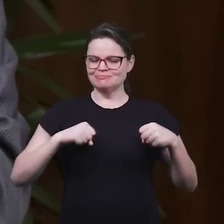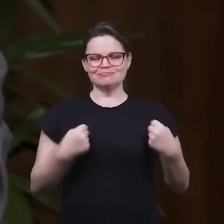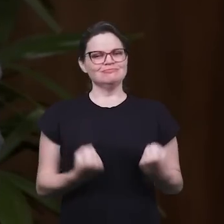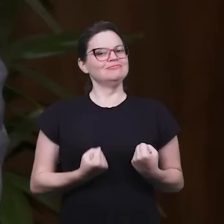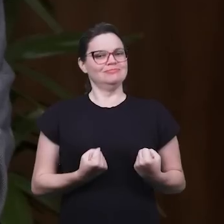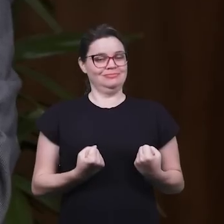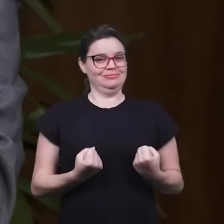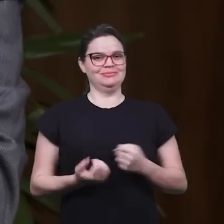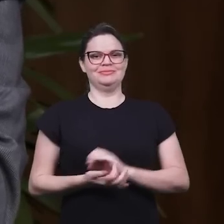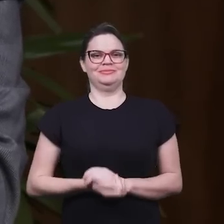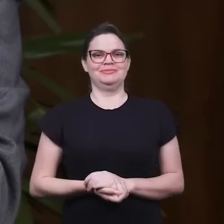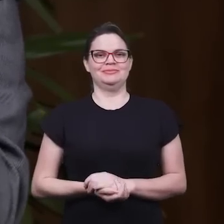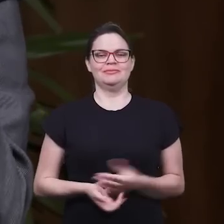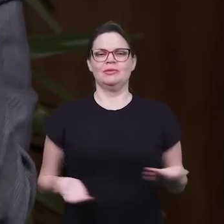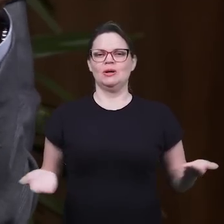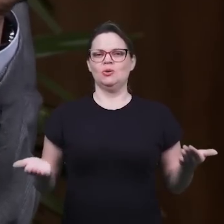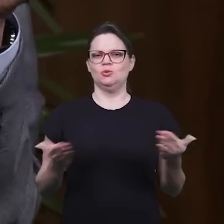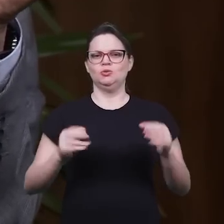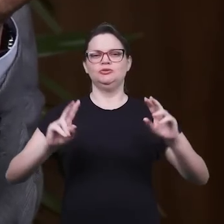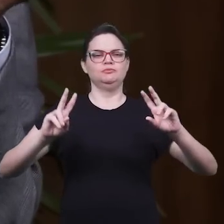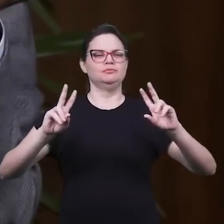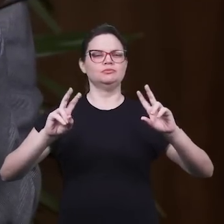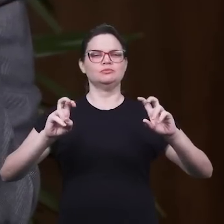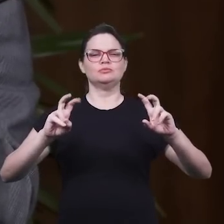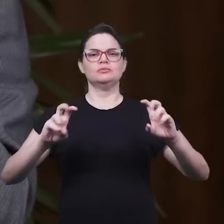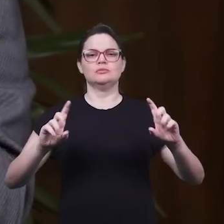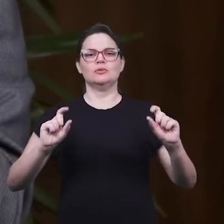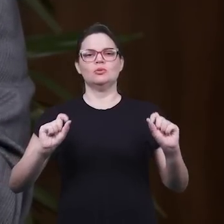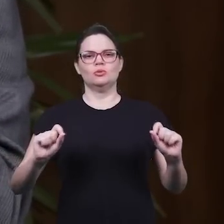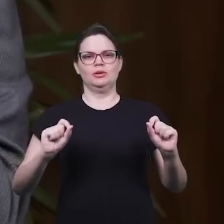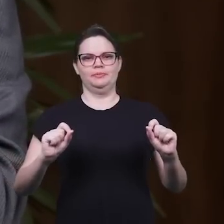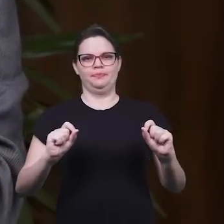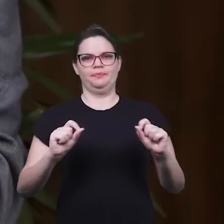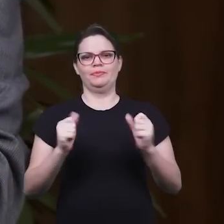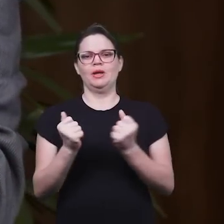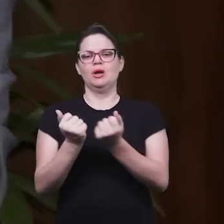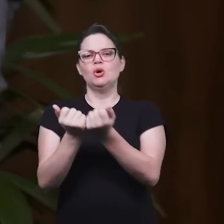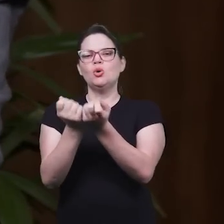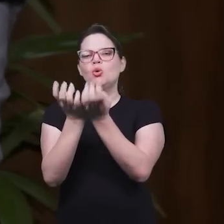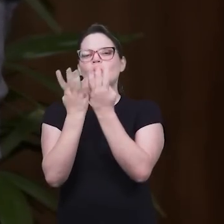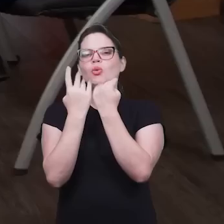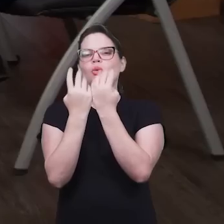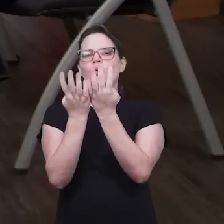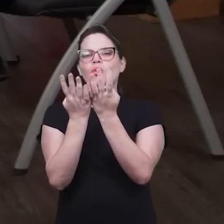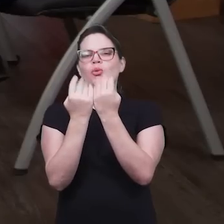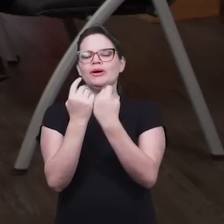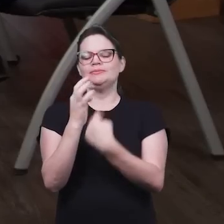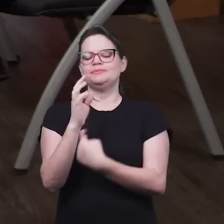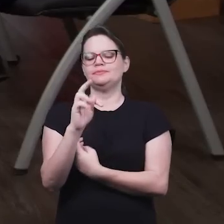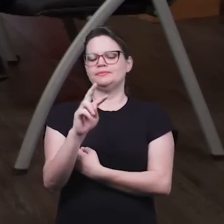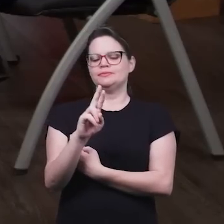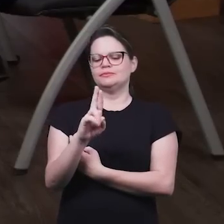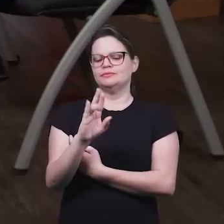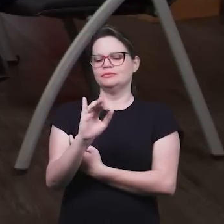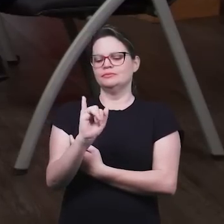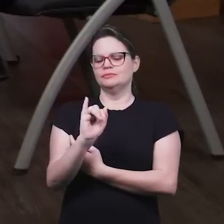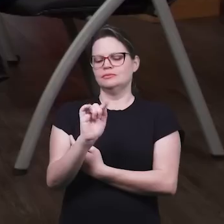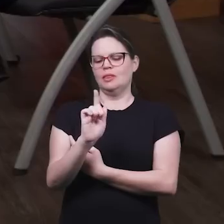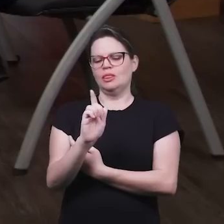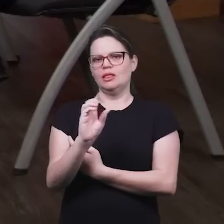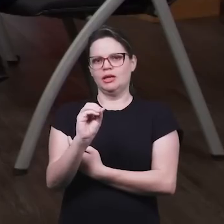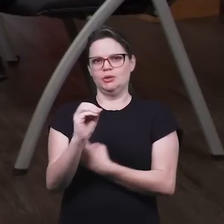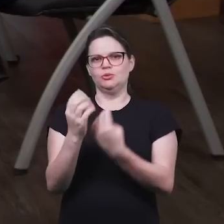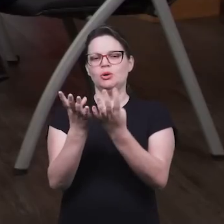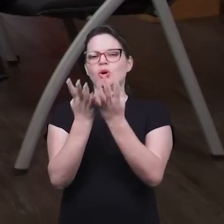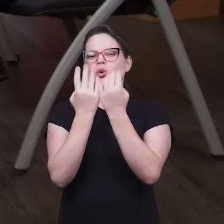Amém. Agora, nosso tema hoje é o trigo moído, ou o resultado